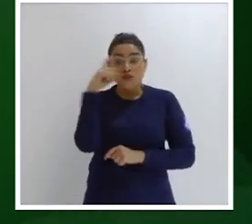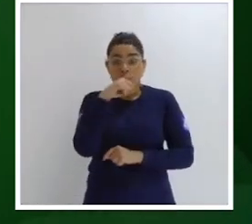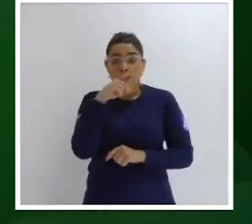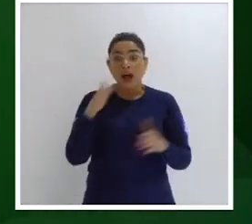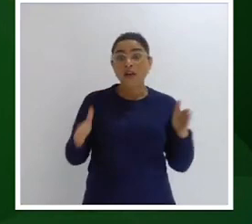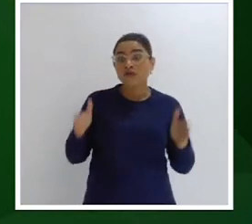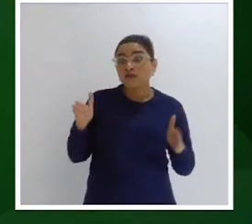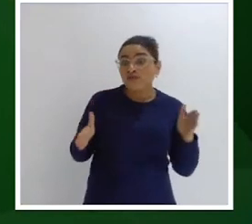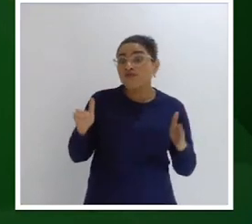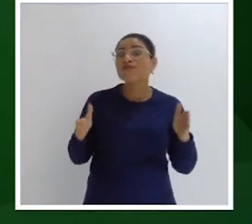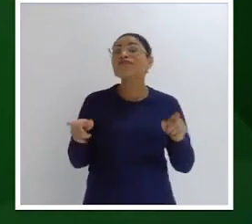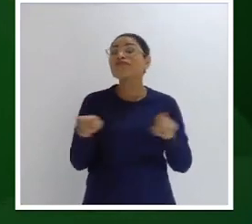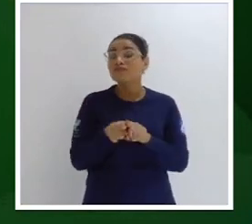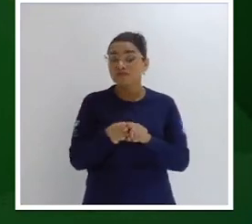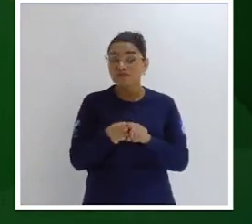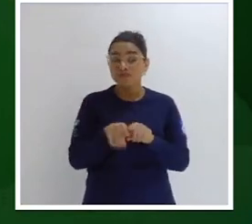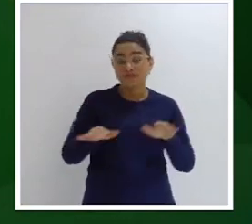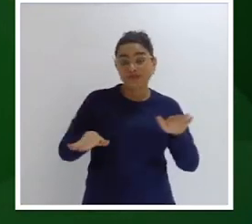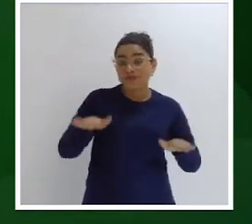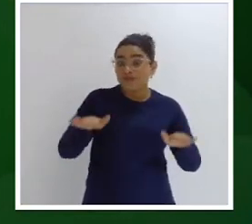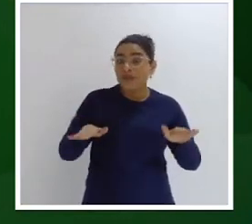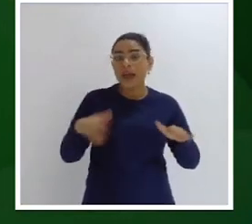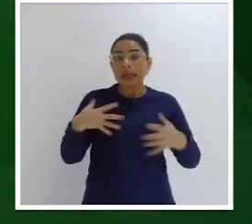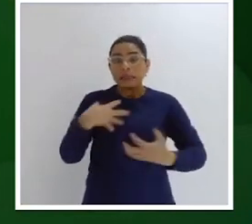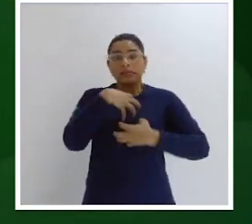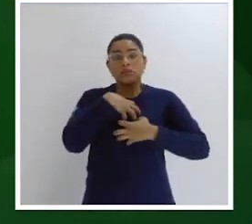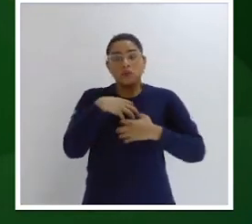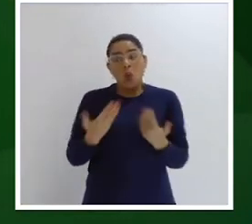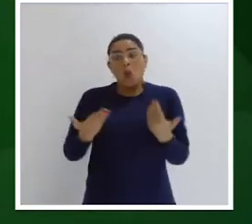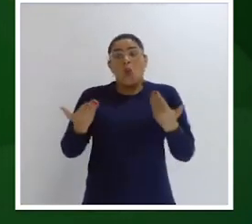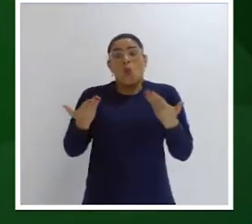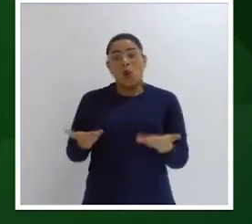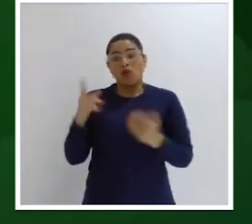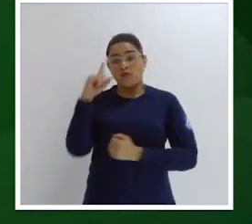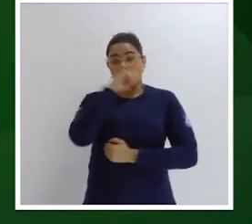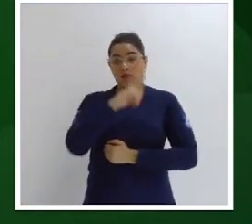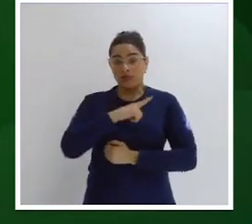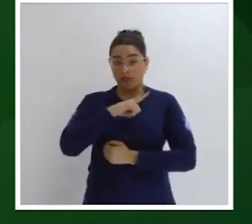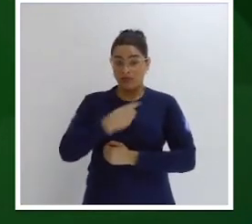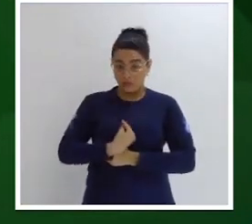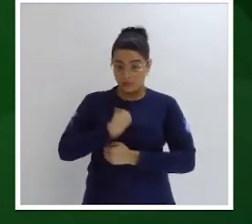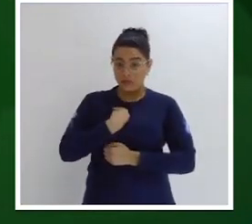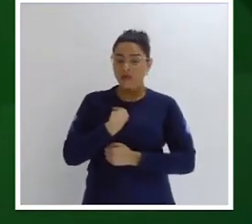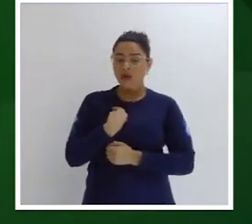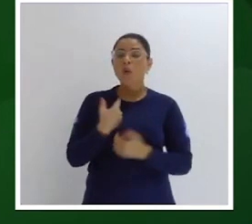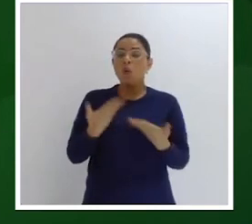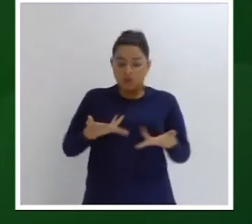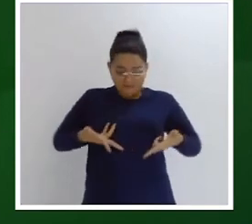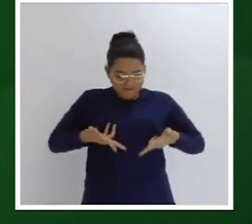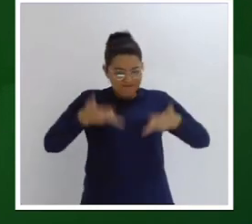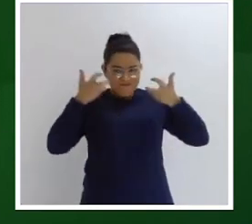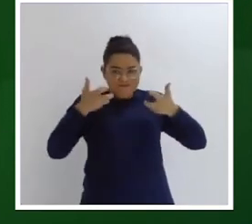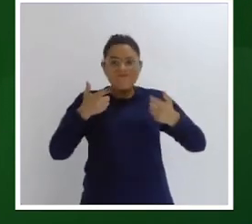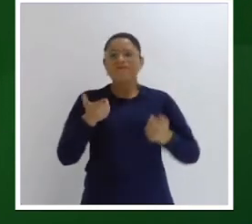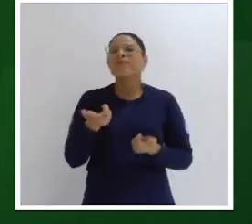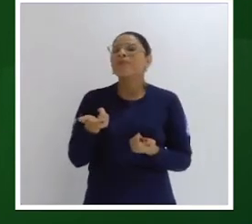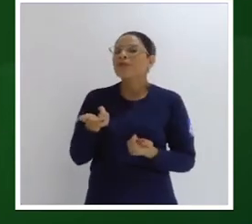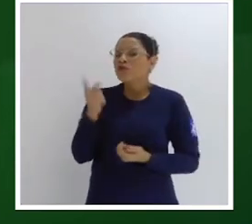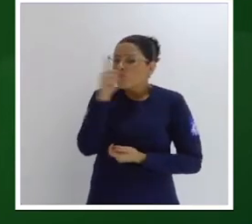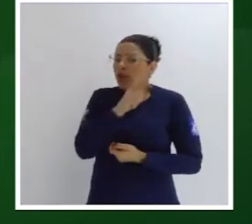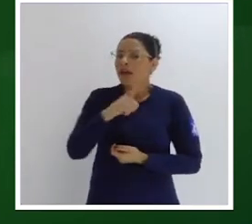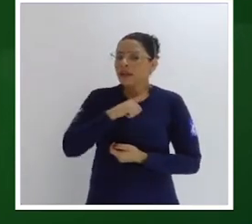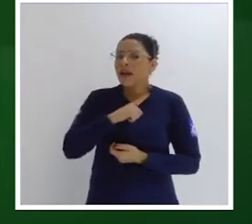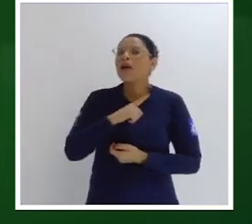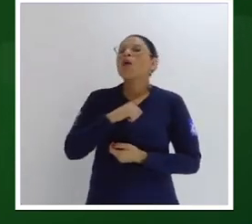então eles sentiram Primeiro qual dificuldade eles tinham e quando a gente se percebe na dificuldade a gente consegue entender